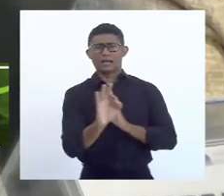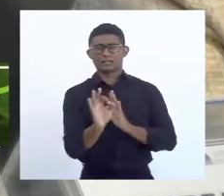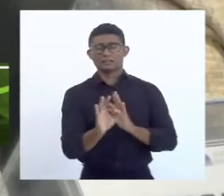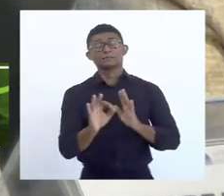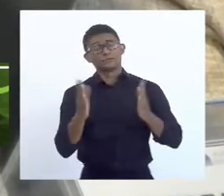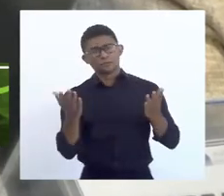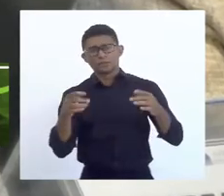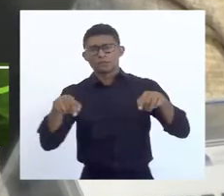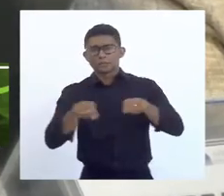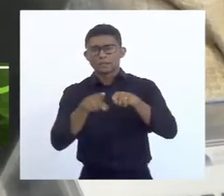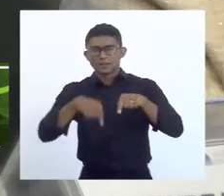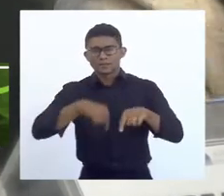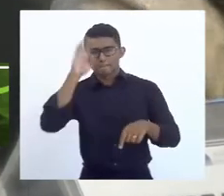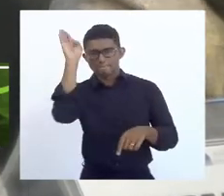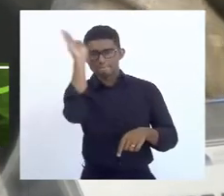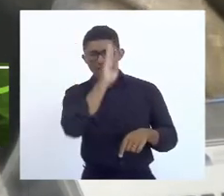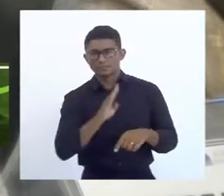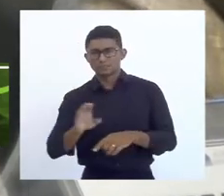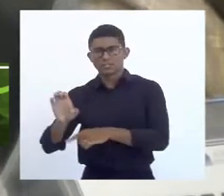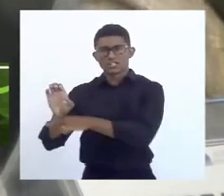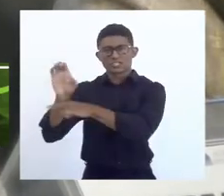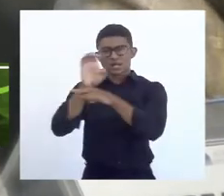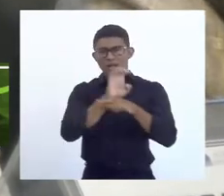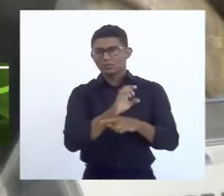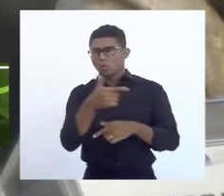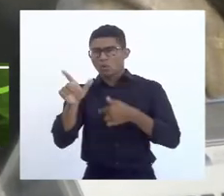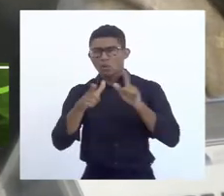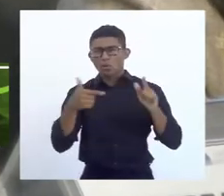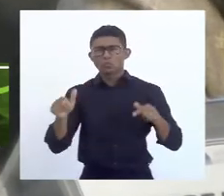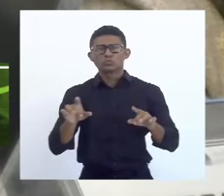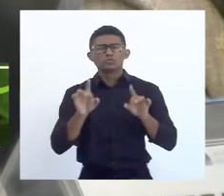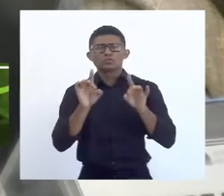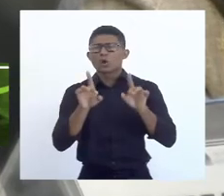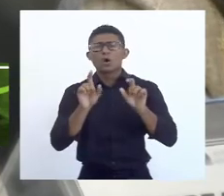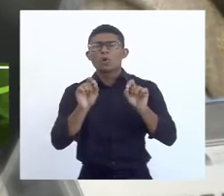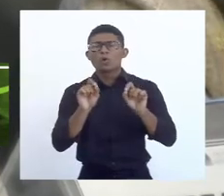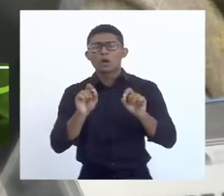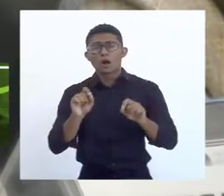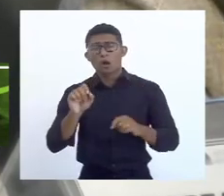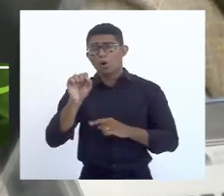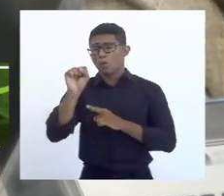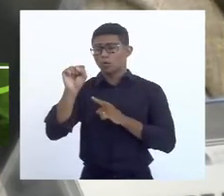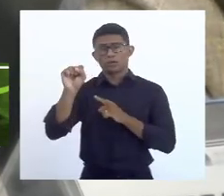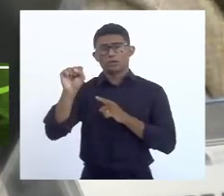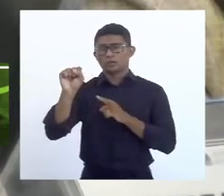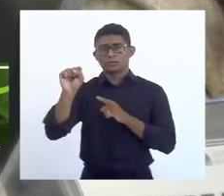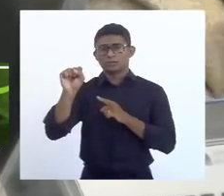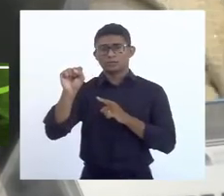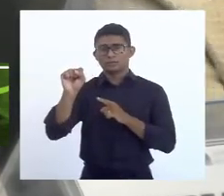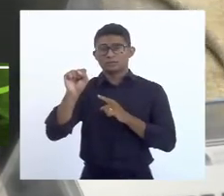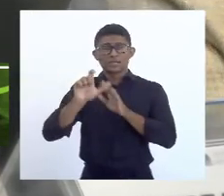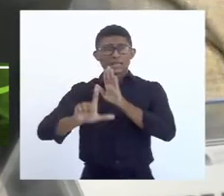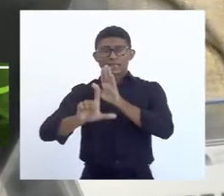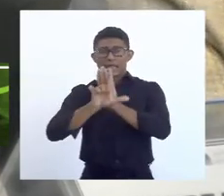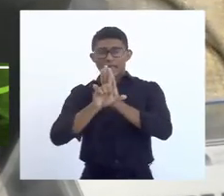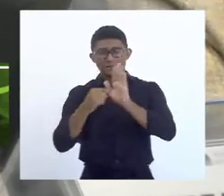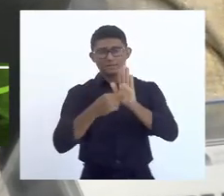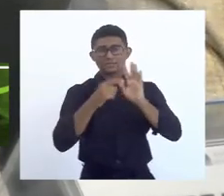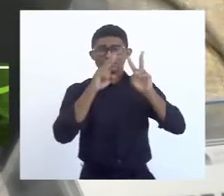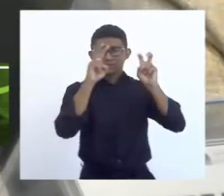estados no Brasil têm projetos de lei e ou leis que disponham sobre a violência